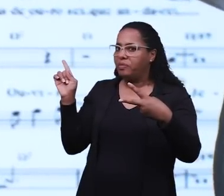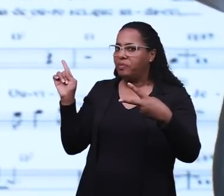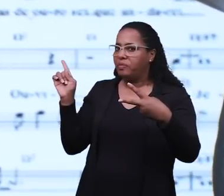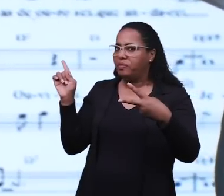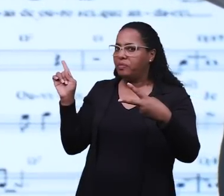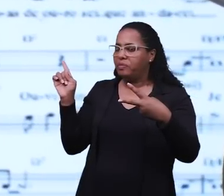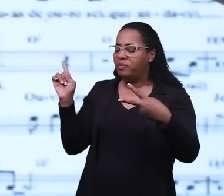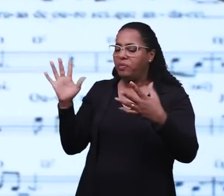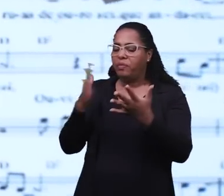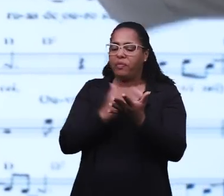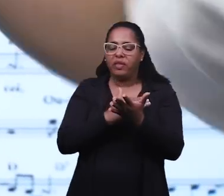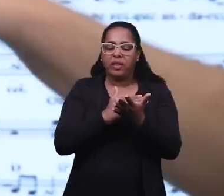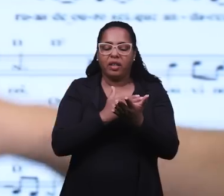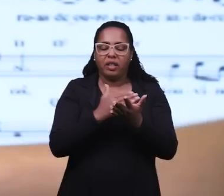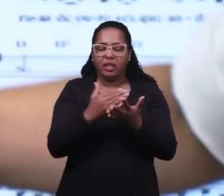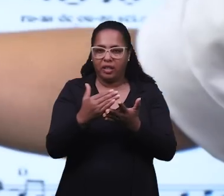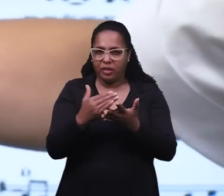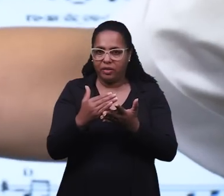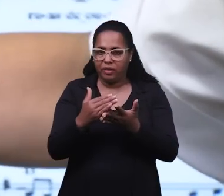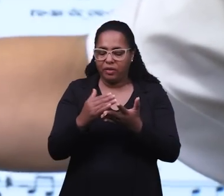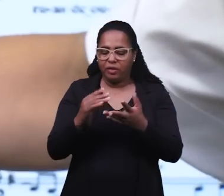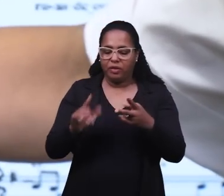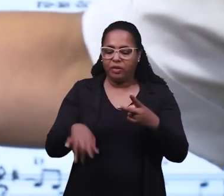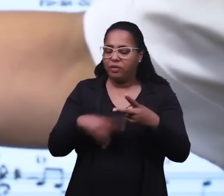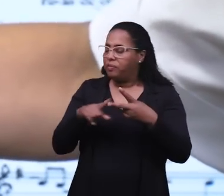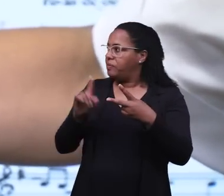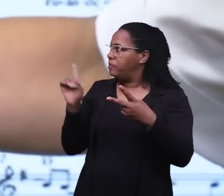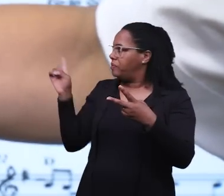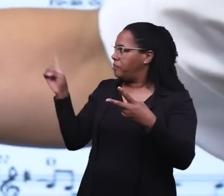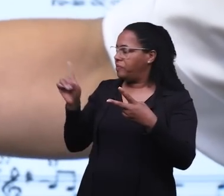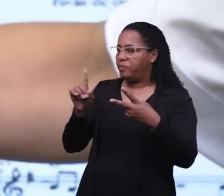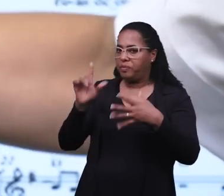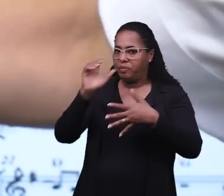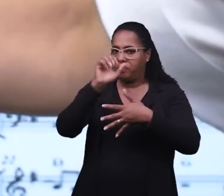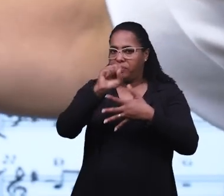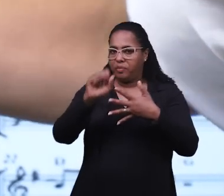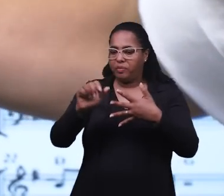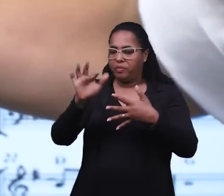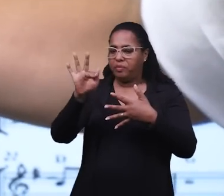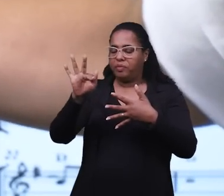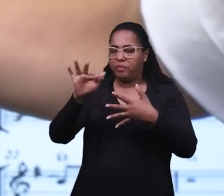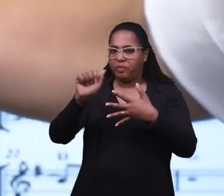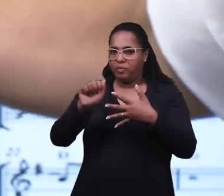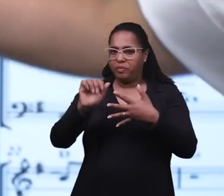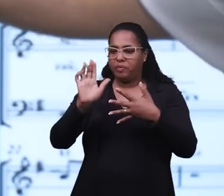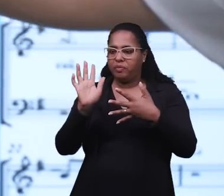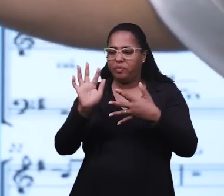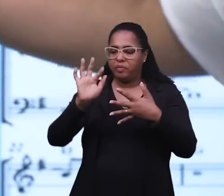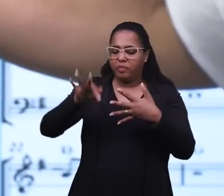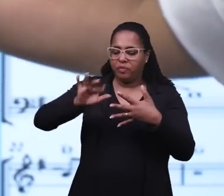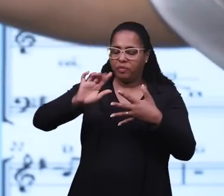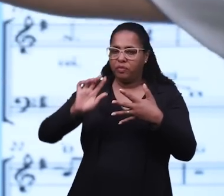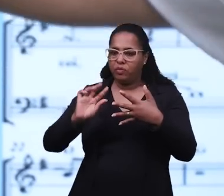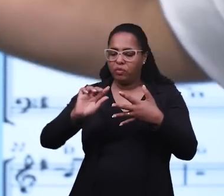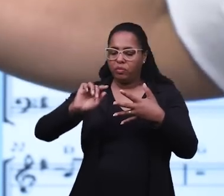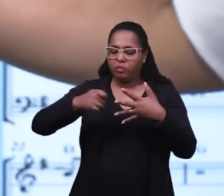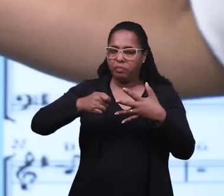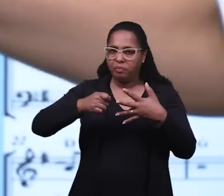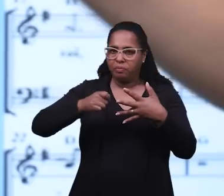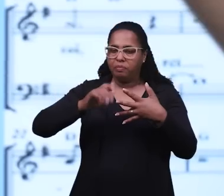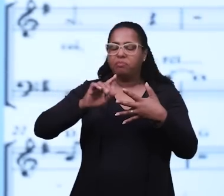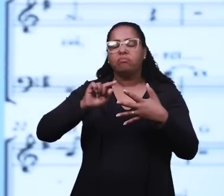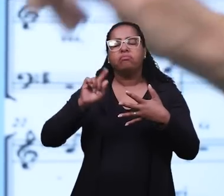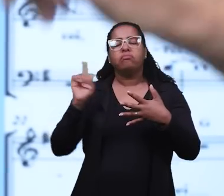E aqui inicia a introdução e nesta notinha Fá está fechando as